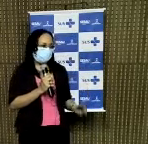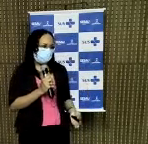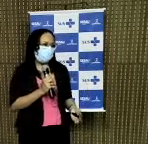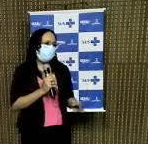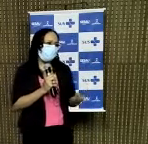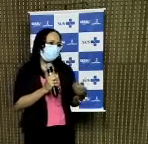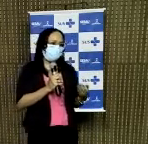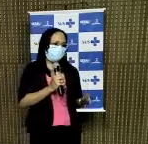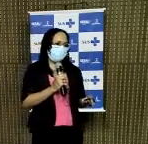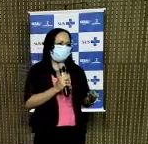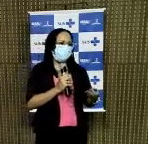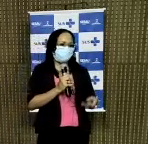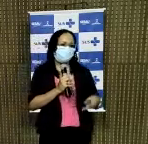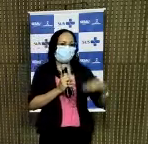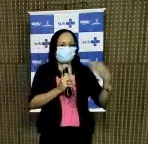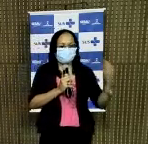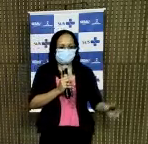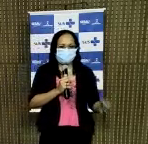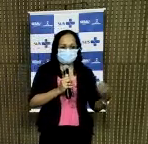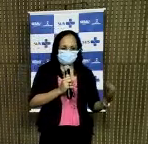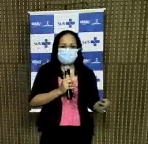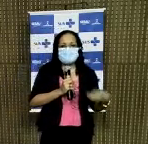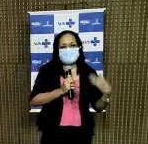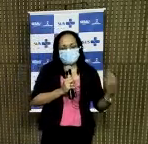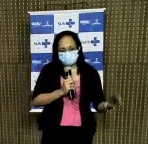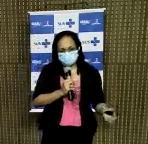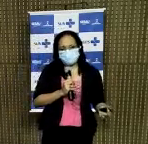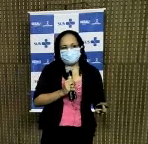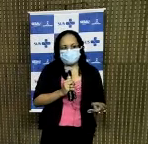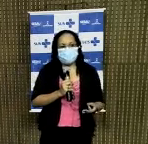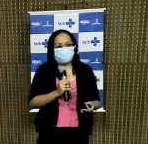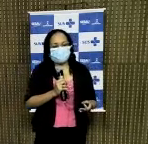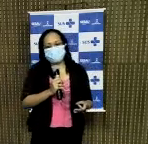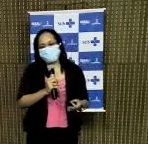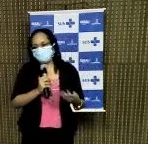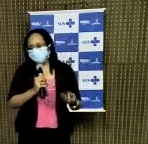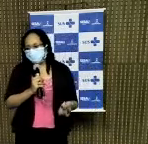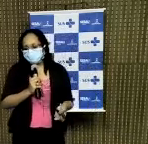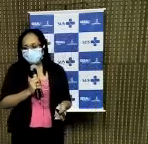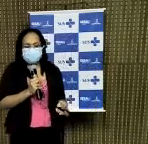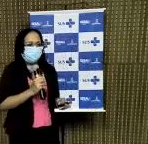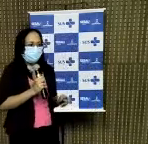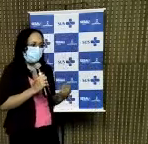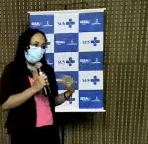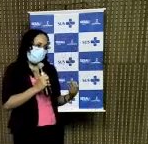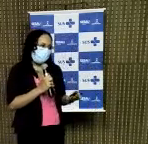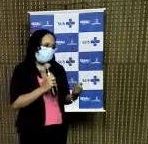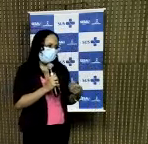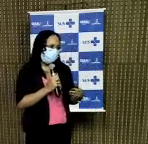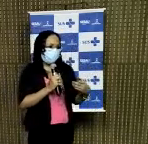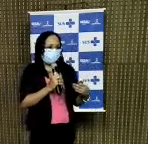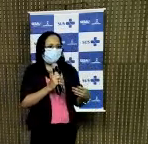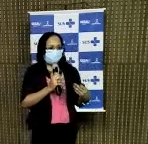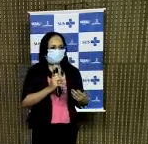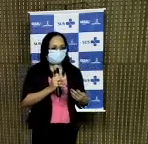na unidade, então prioriza o atendimento para os pacientes que estão buscando, né, a unidade, no caso, a livre demanda. E isso acaba